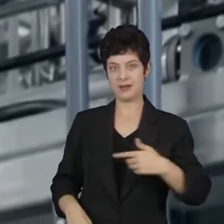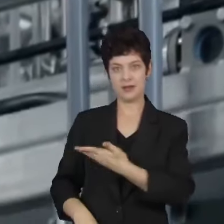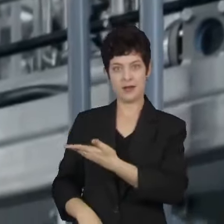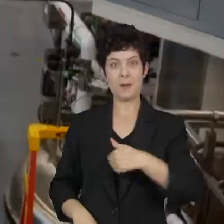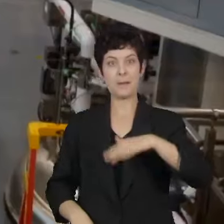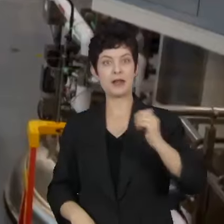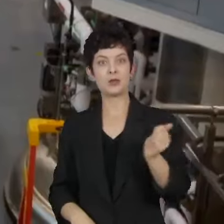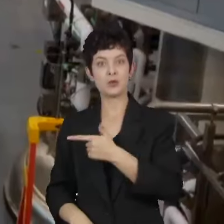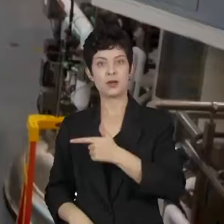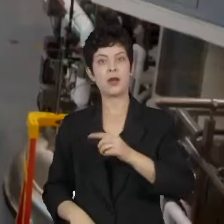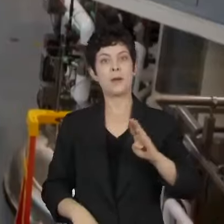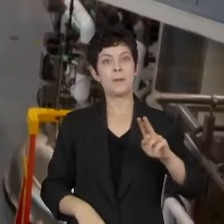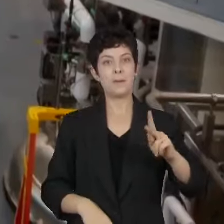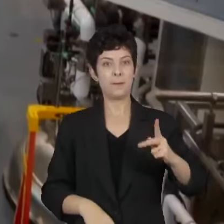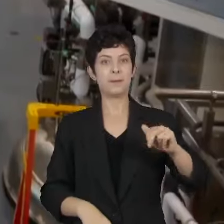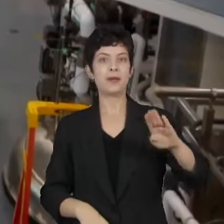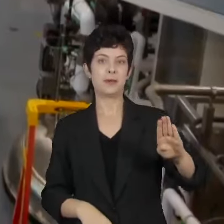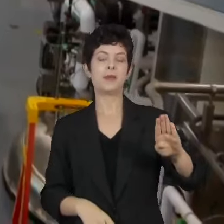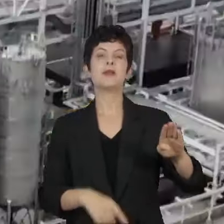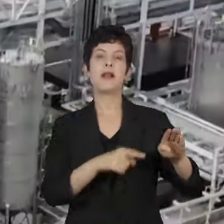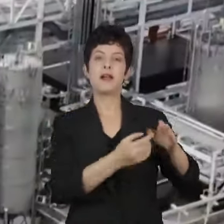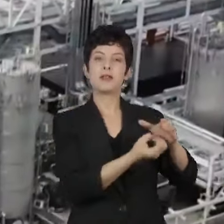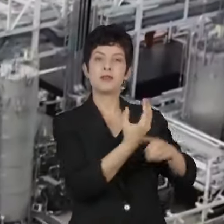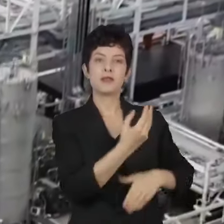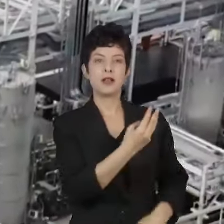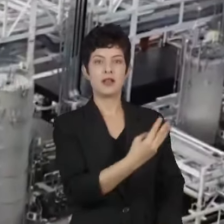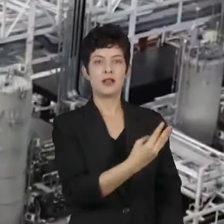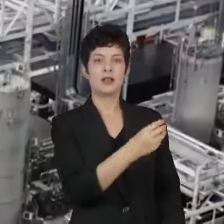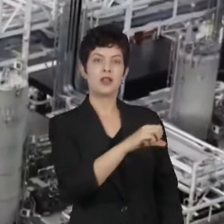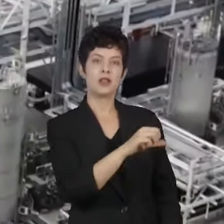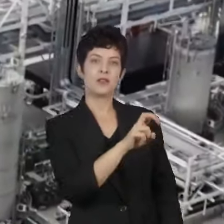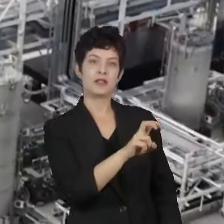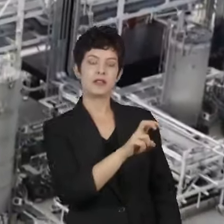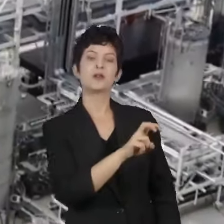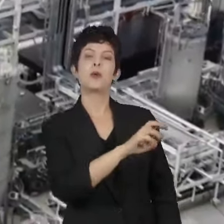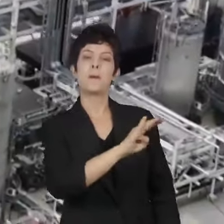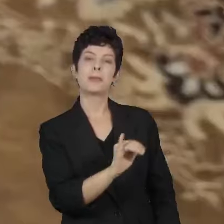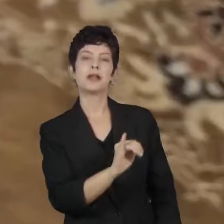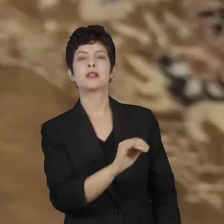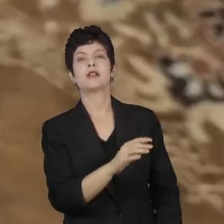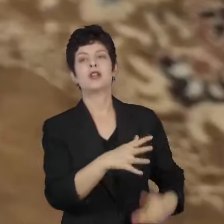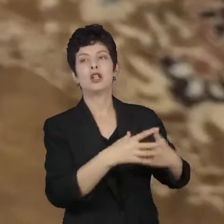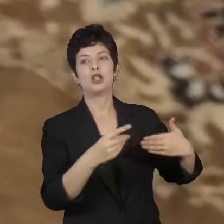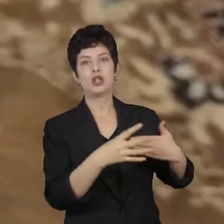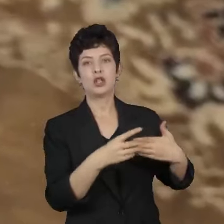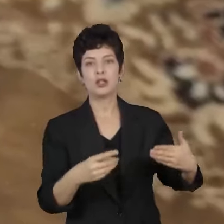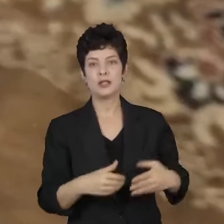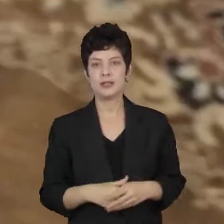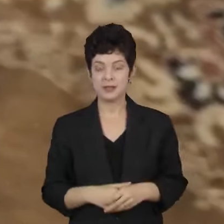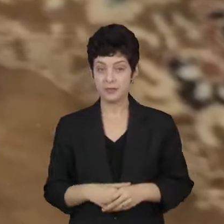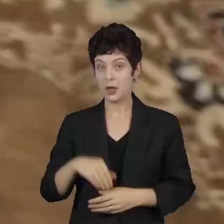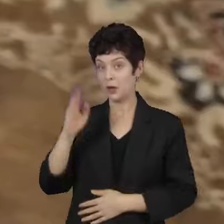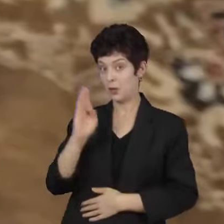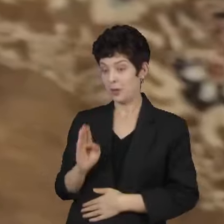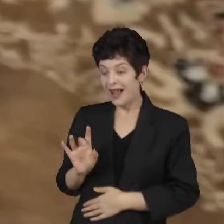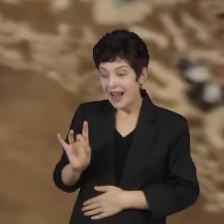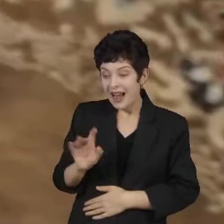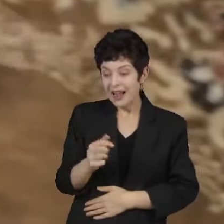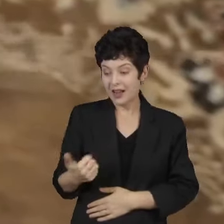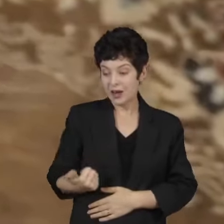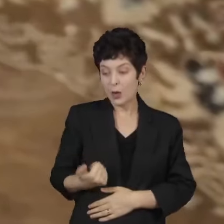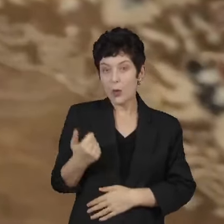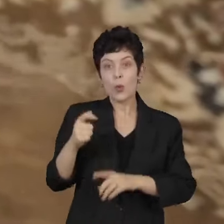da Dinamarca, país onde foi fundada, que é de 395 bilhões de dólares. No Brasil, cada unidade que pode